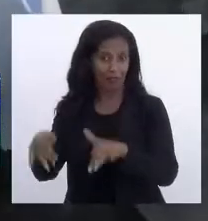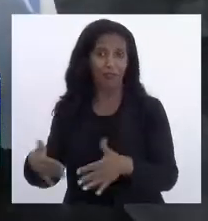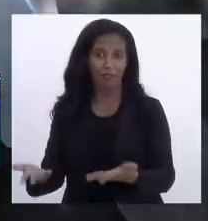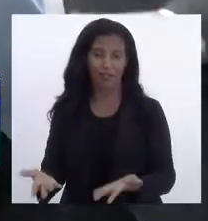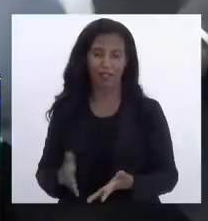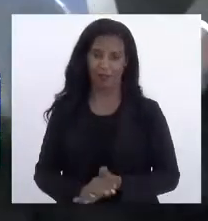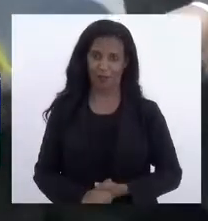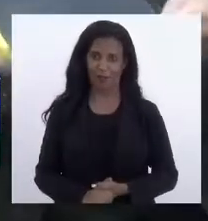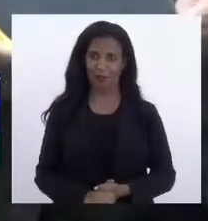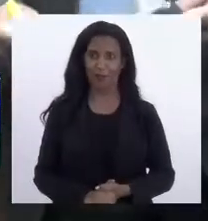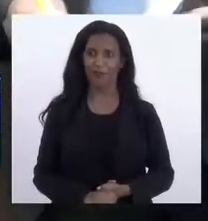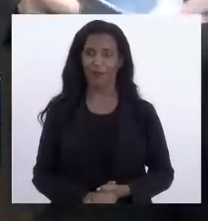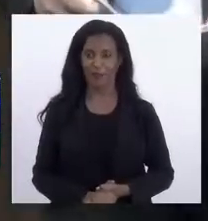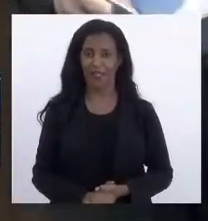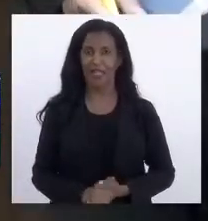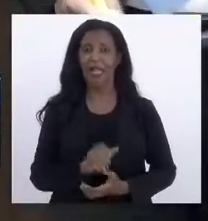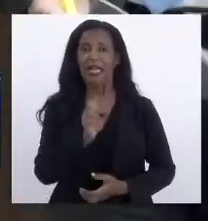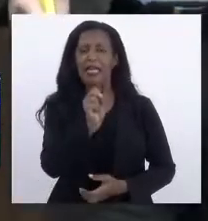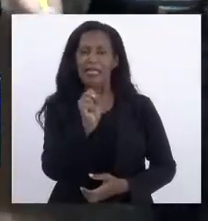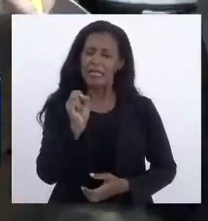por favor, deputado.